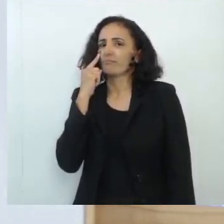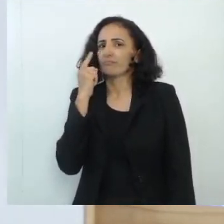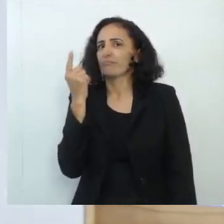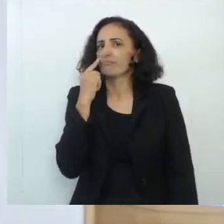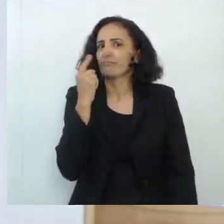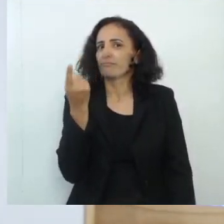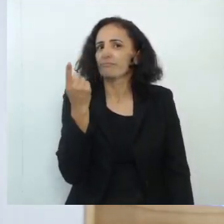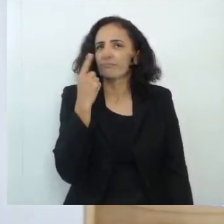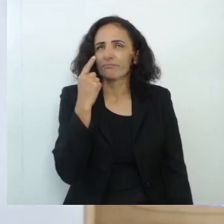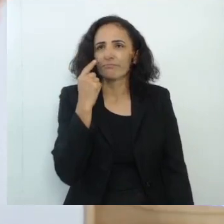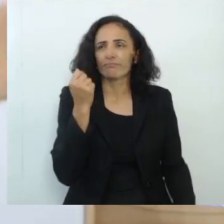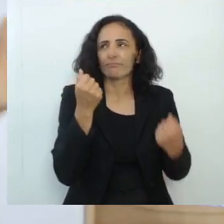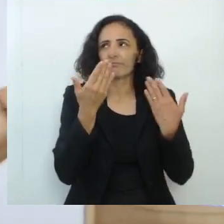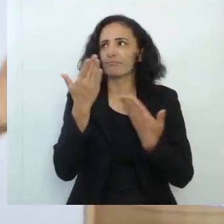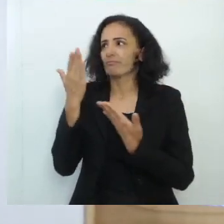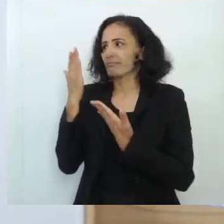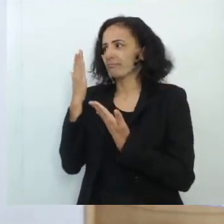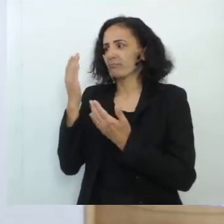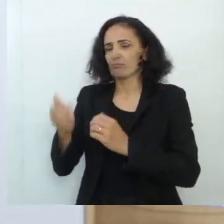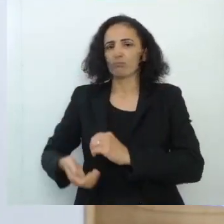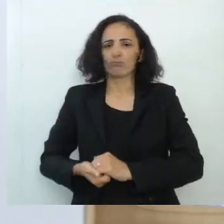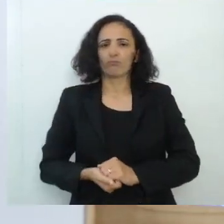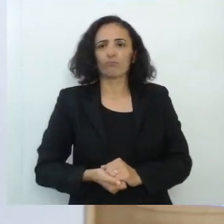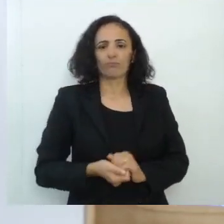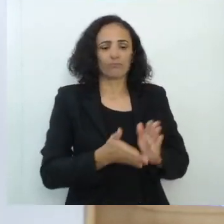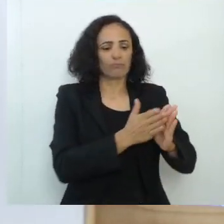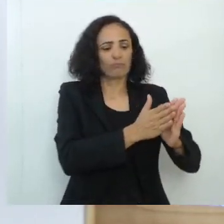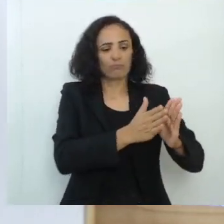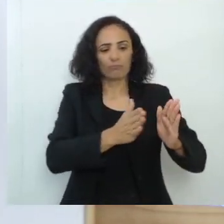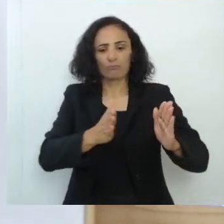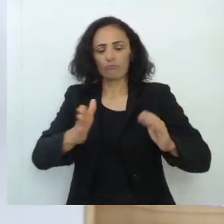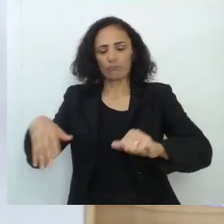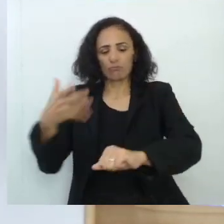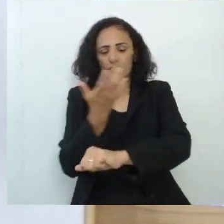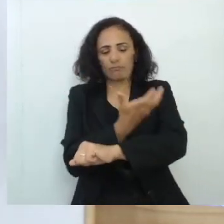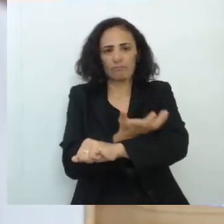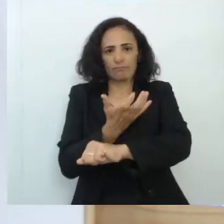atenção. Na linha evolutiva das plantas,